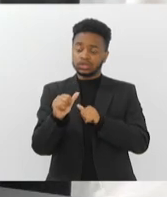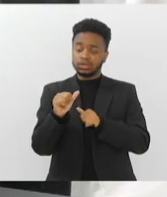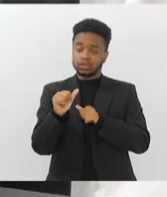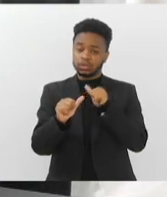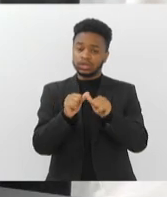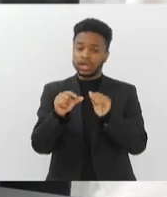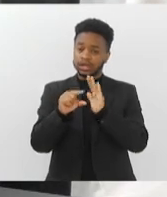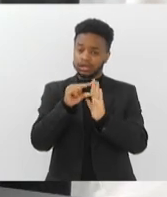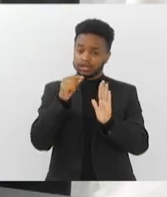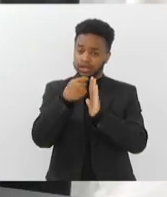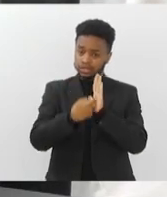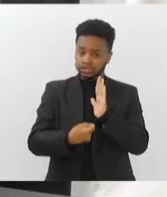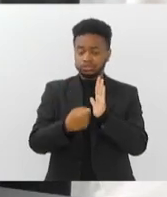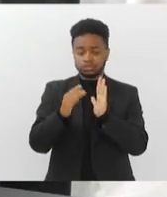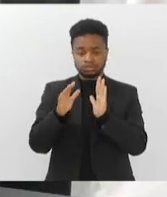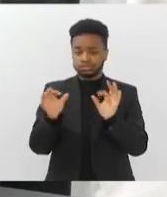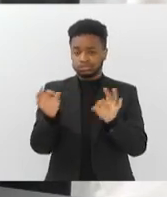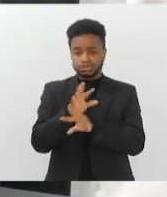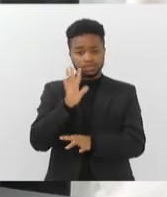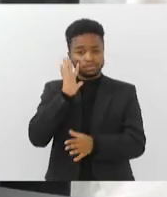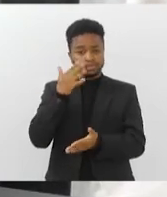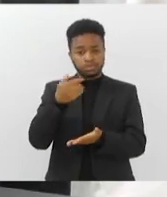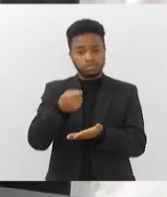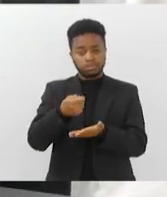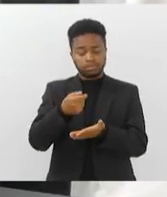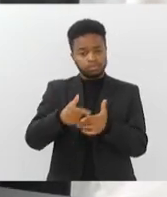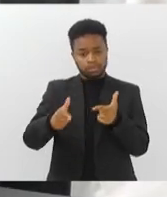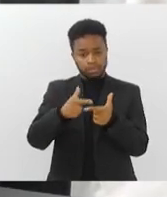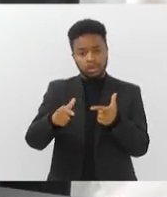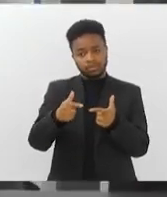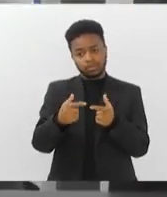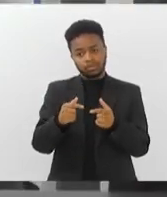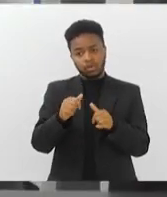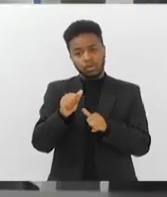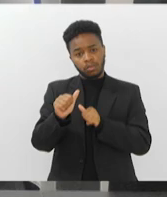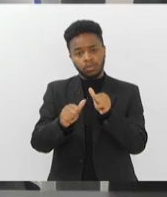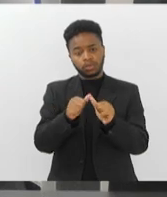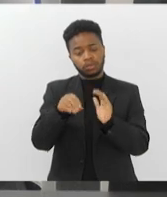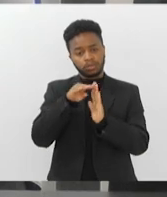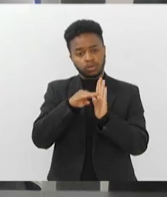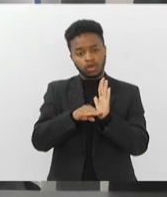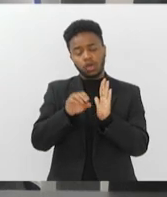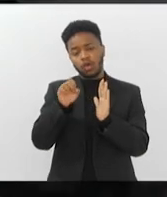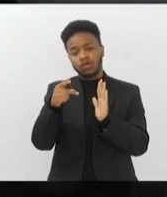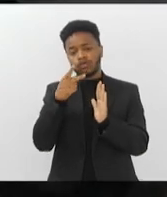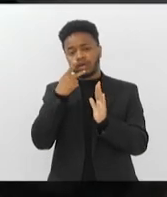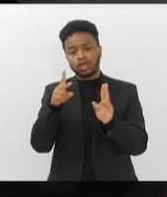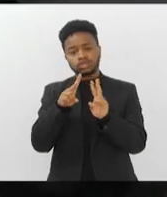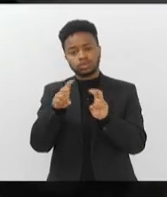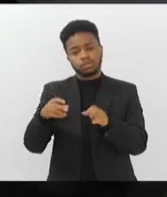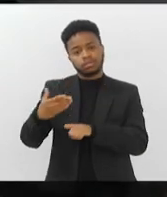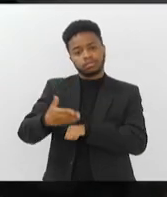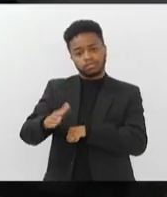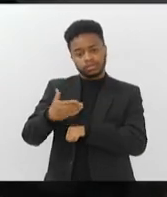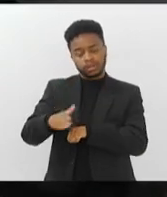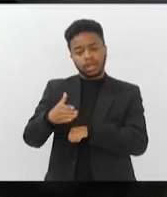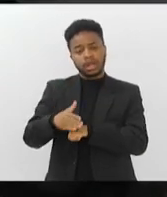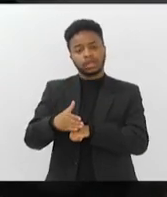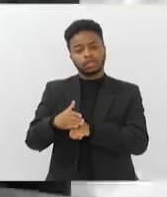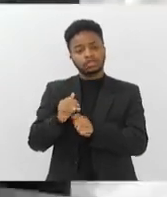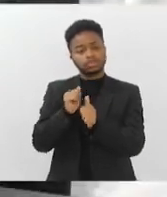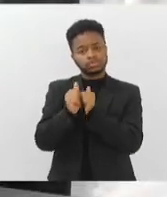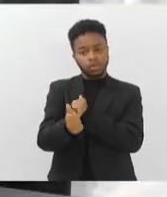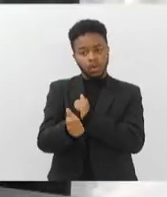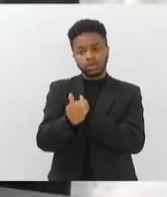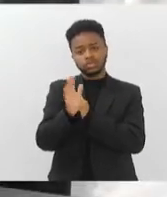Se a gente alterar a emenda, o problema está resolvido. Transforma isso num programa. Pode ser regulamentado. Ou dispõe sobre a prática desportiva parkour. Isso. Já